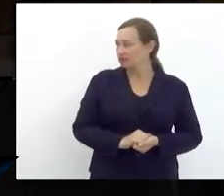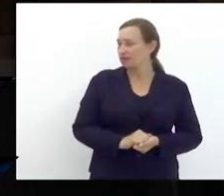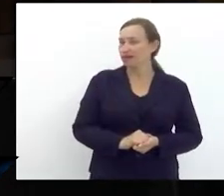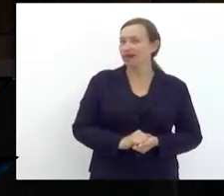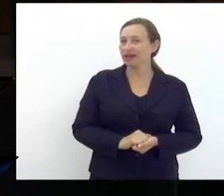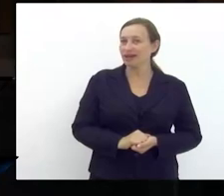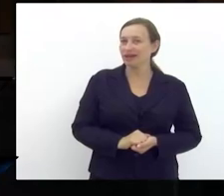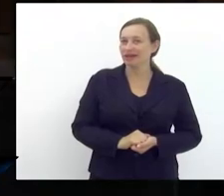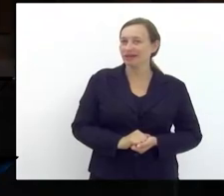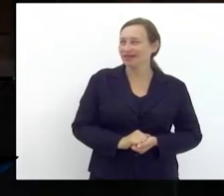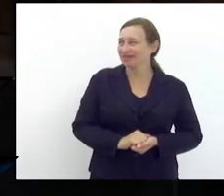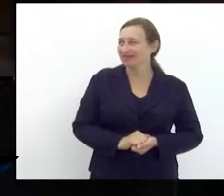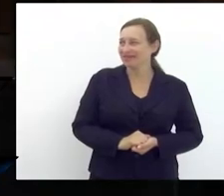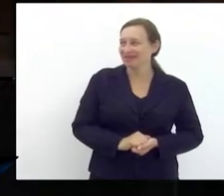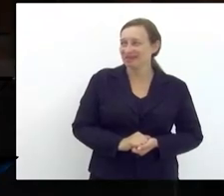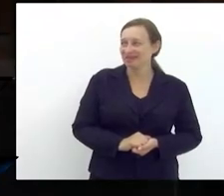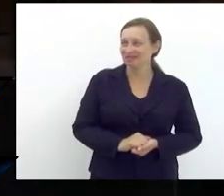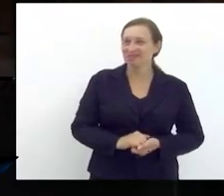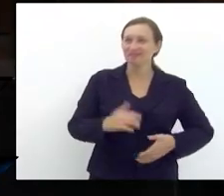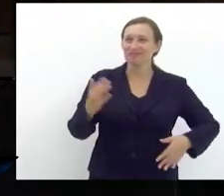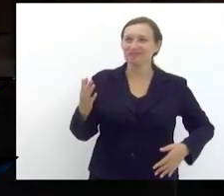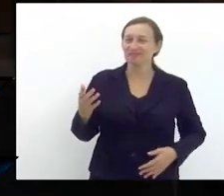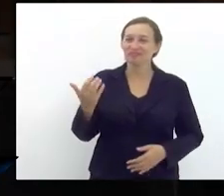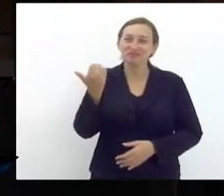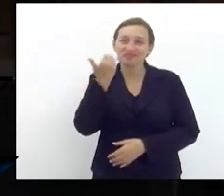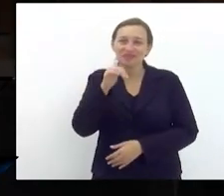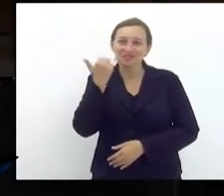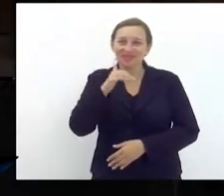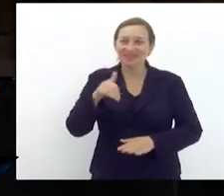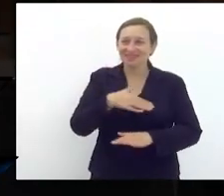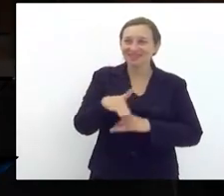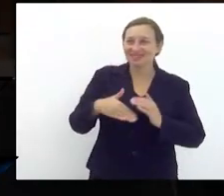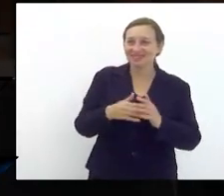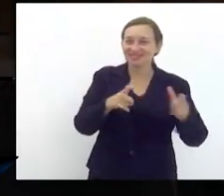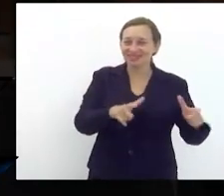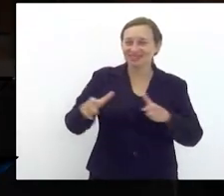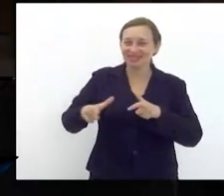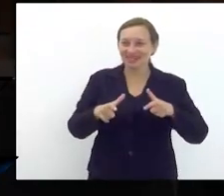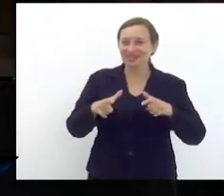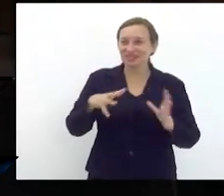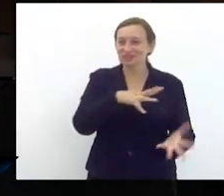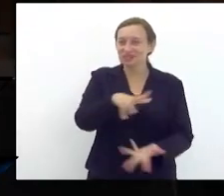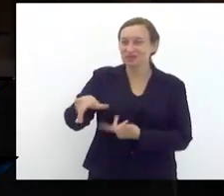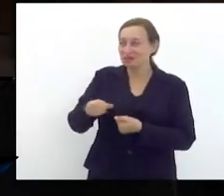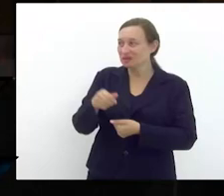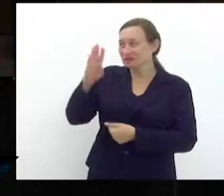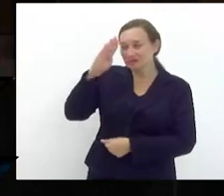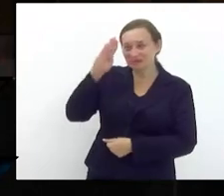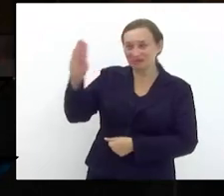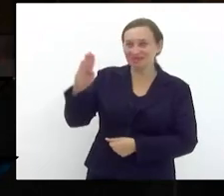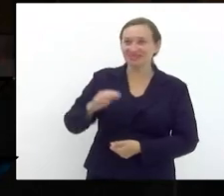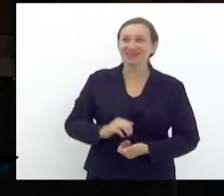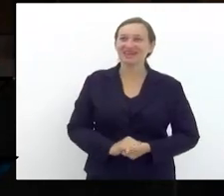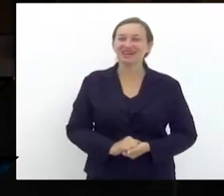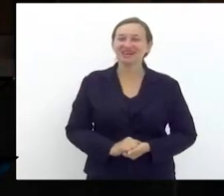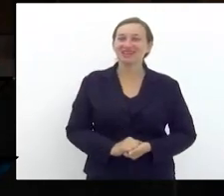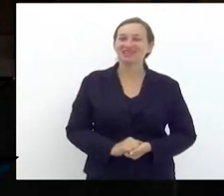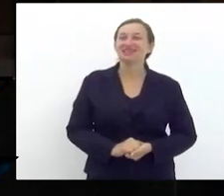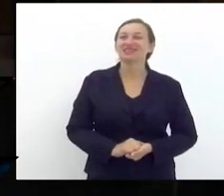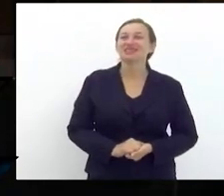babaca gente assiste em todo lugar do planeta principalmente muitos que estão postando